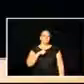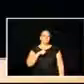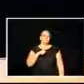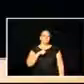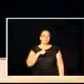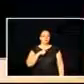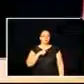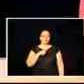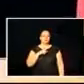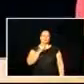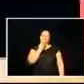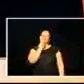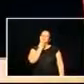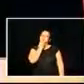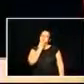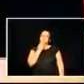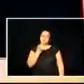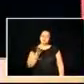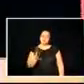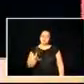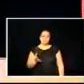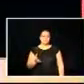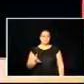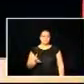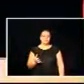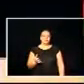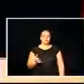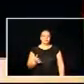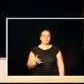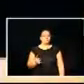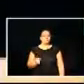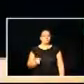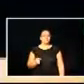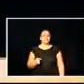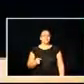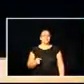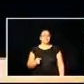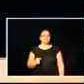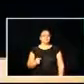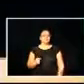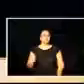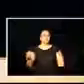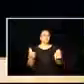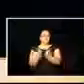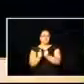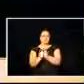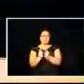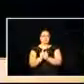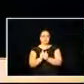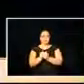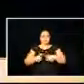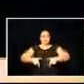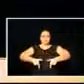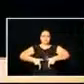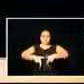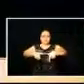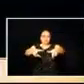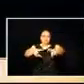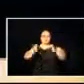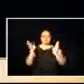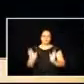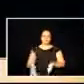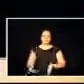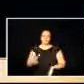municipal, ao mesmo tempo que ele cria aqui cargos de confiança, de fazer o mínimo para o servidor